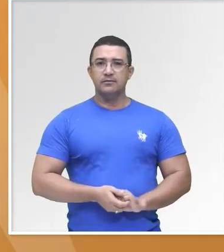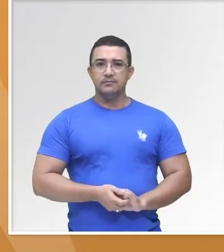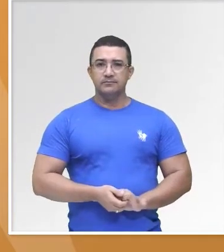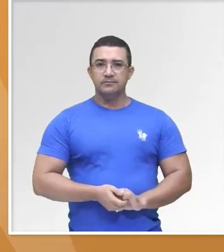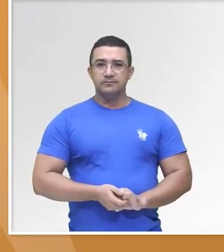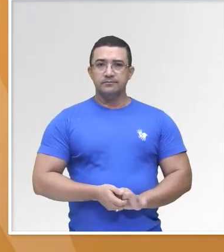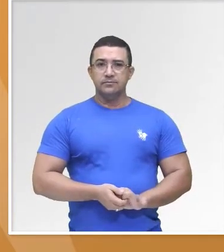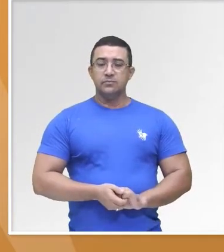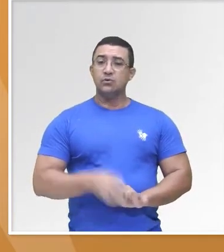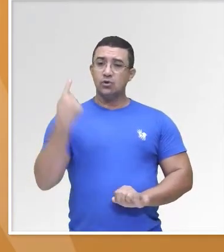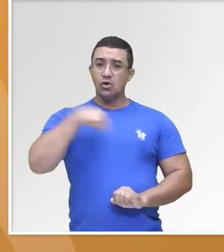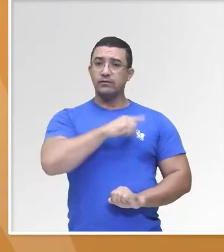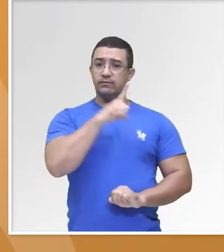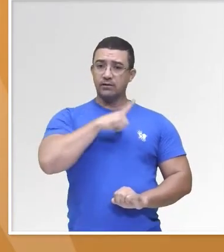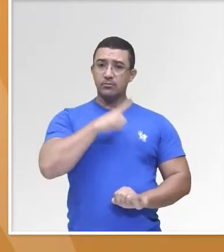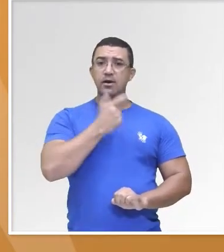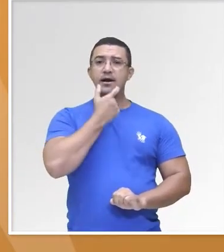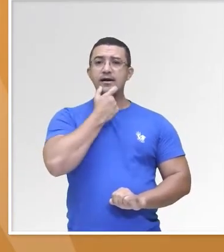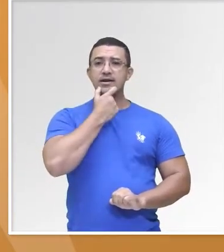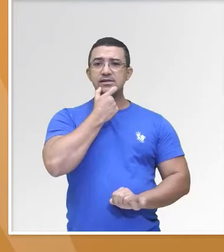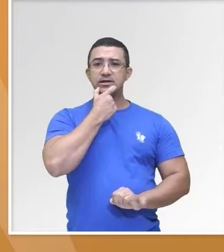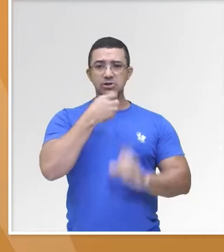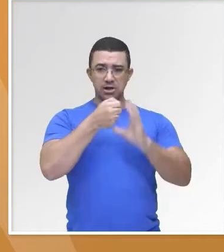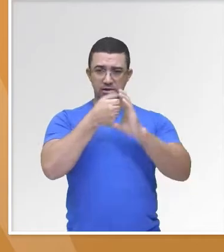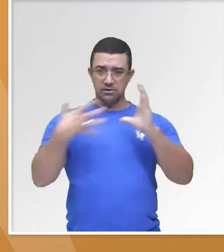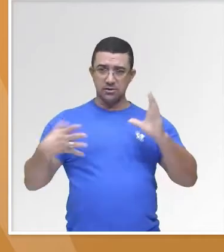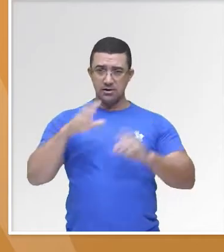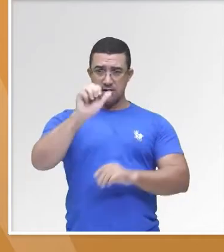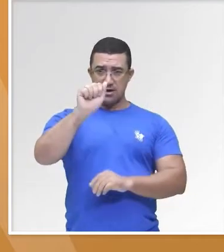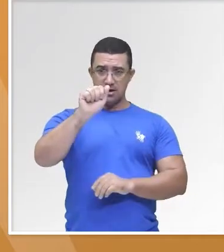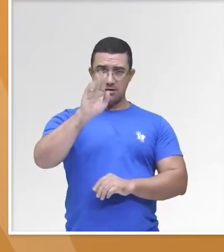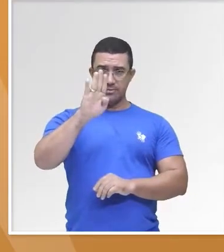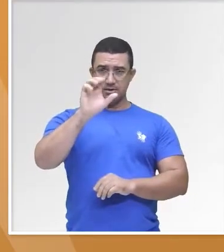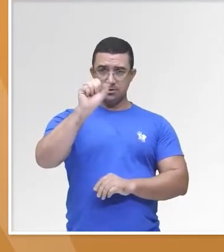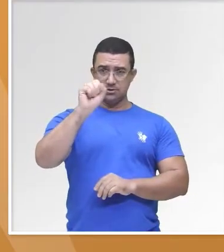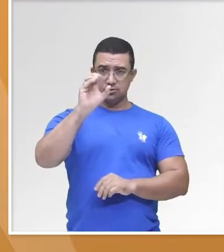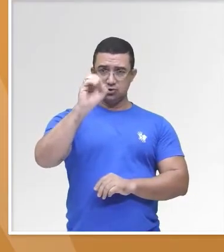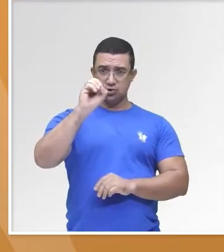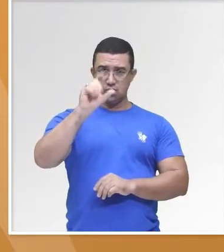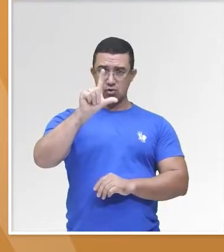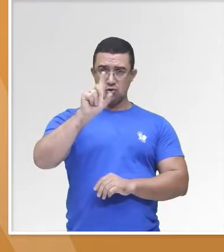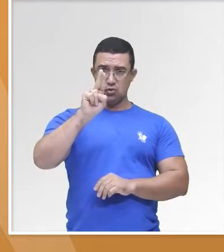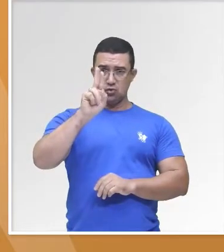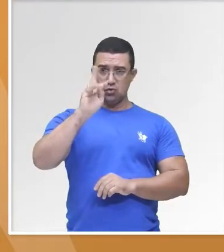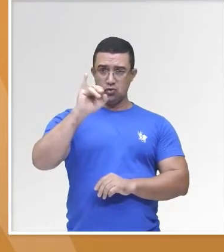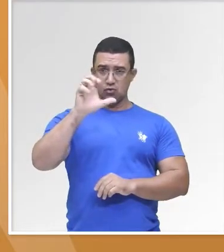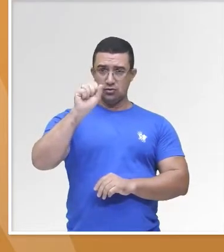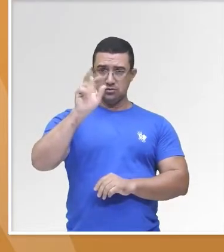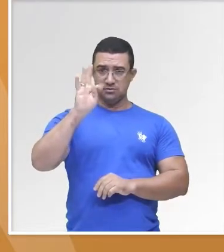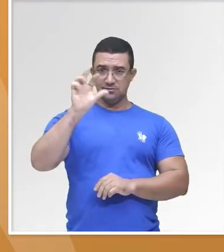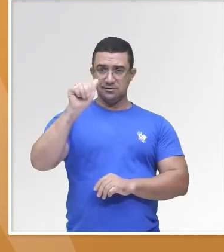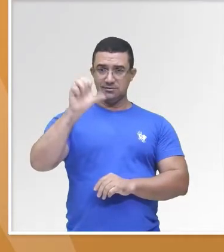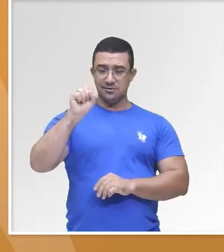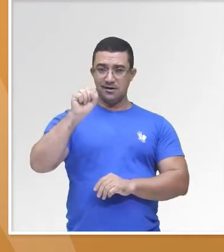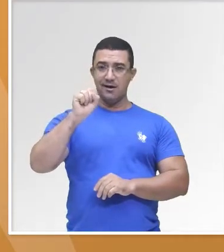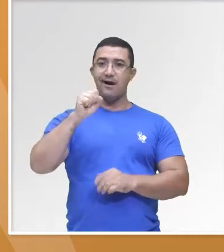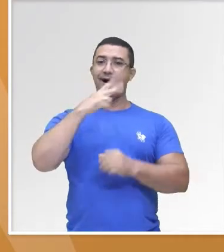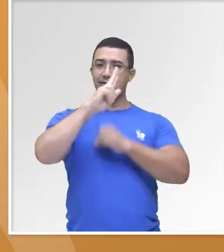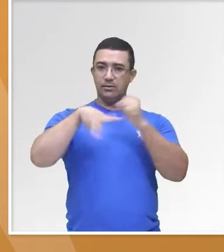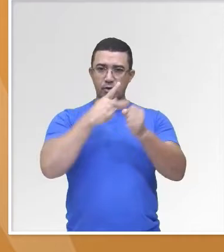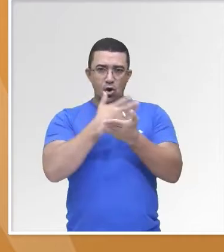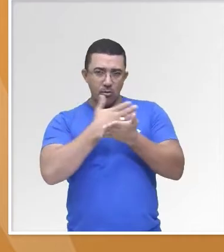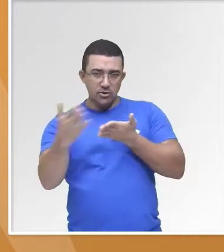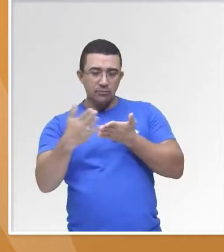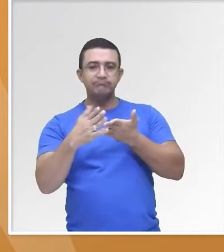início. Nós temos uma Inglaterra com características absolutistas. Então essa reflexão veio a partir desse momento. Nós